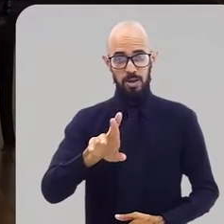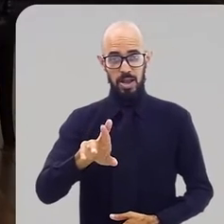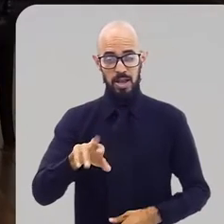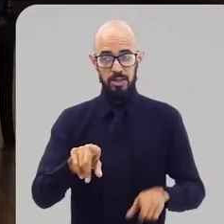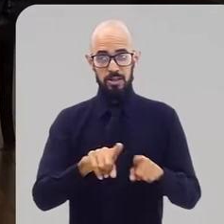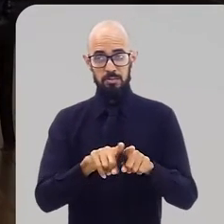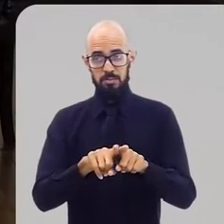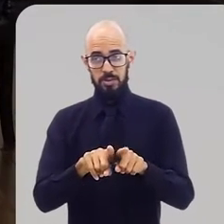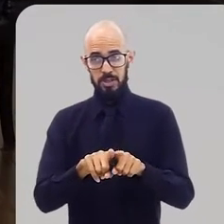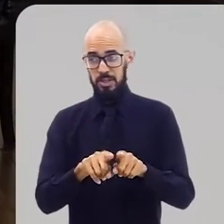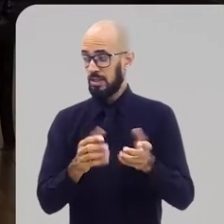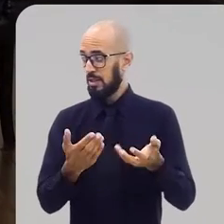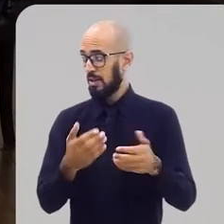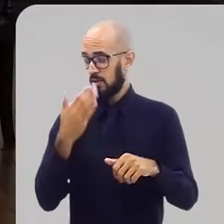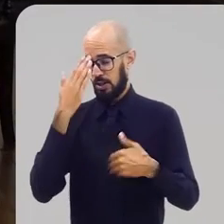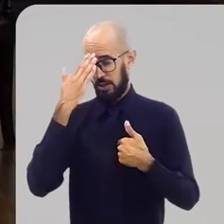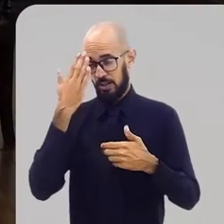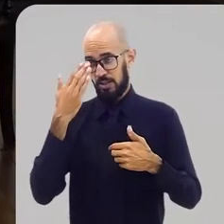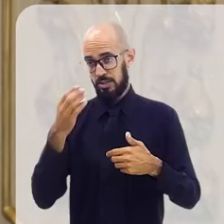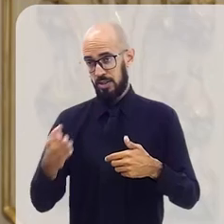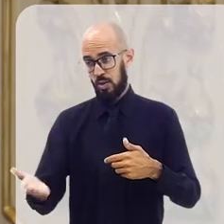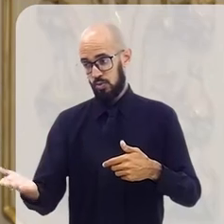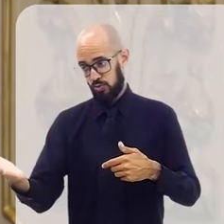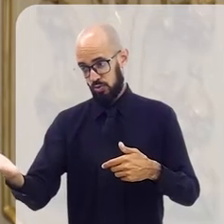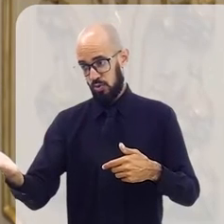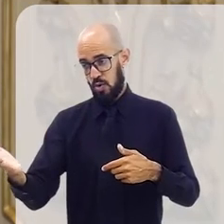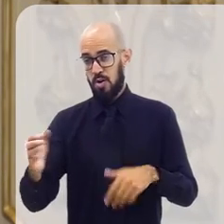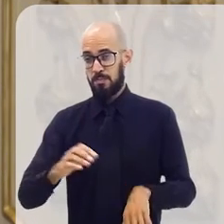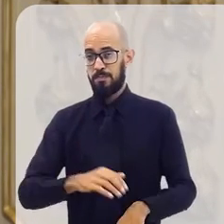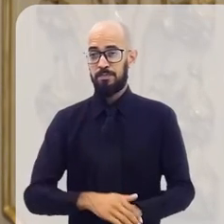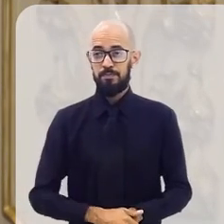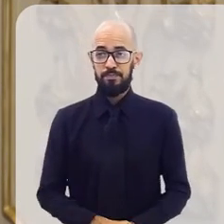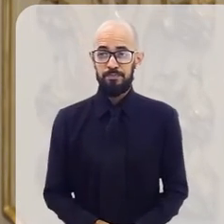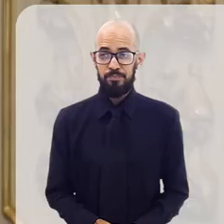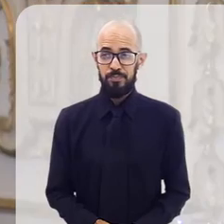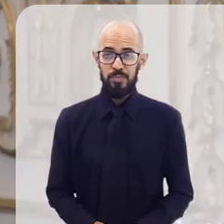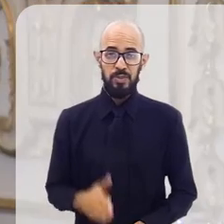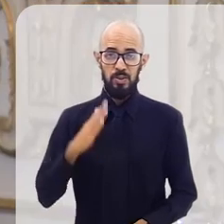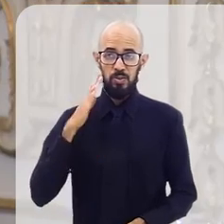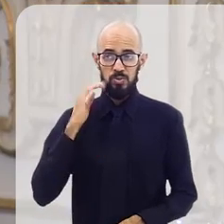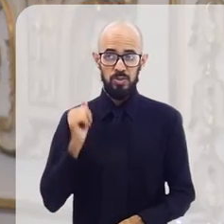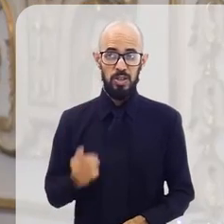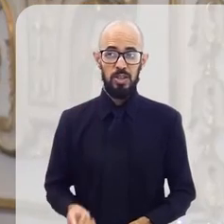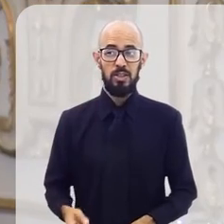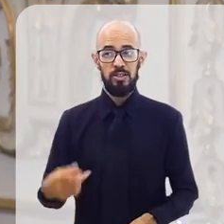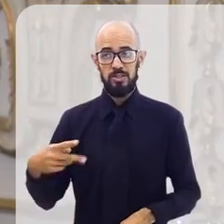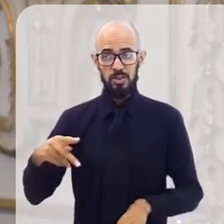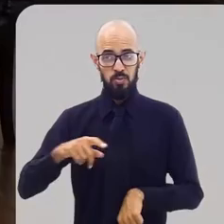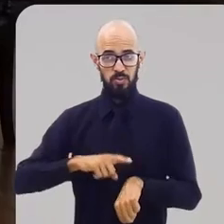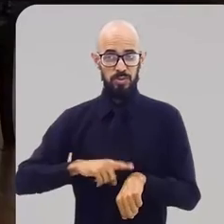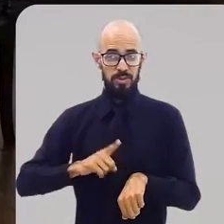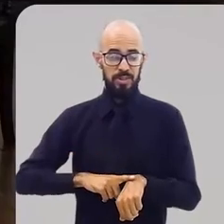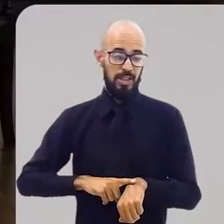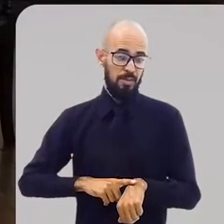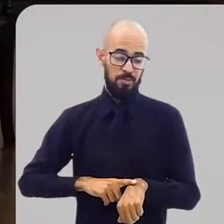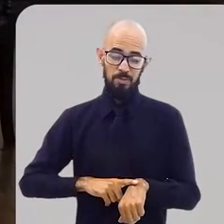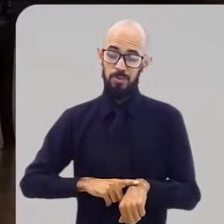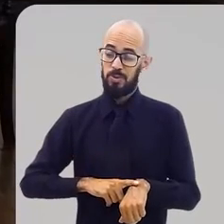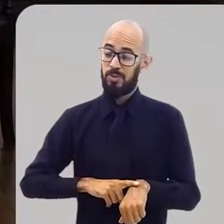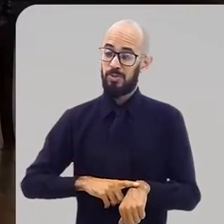estar aqui queria agradecer muito ao Senhor da Rock porque eu sei que seu tempo